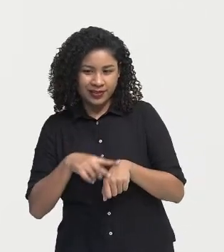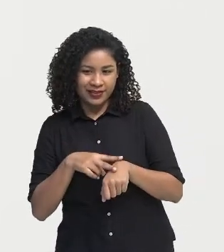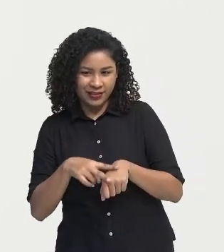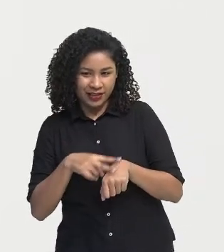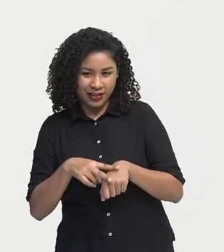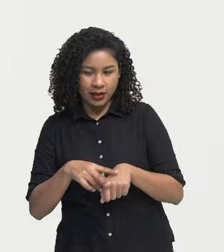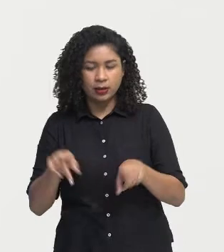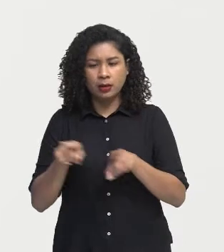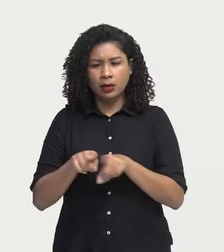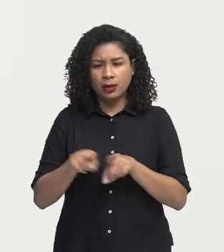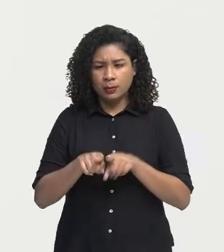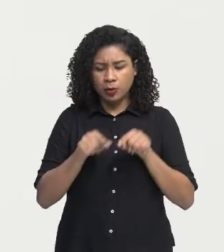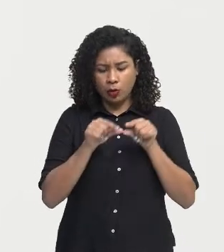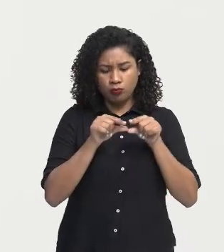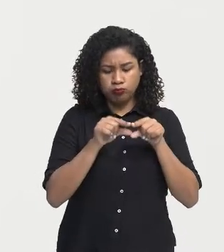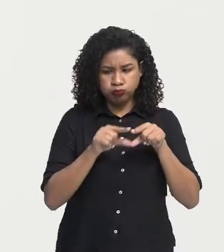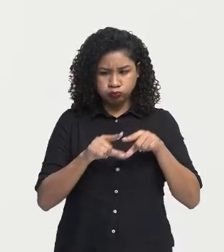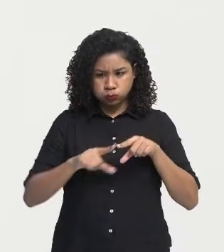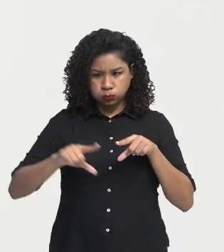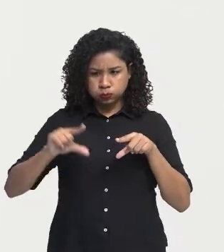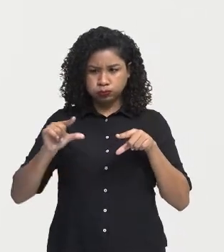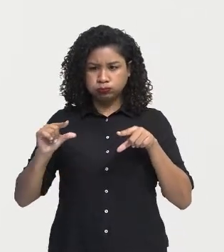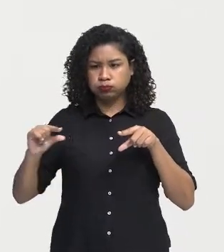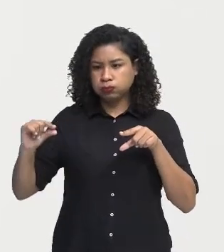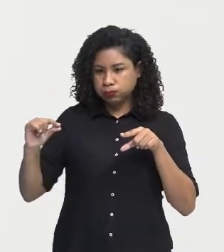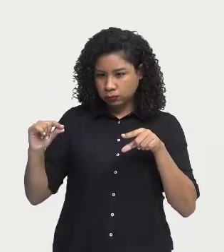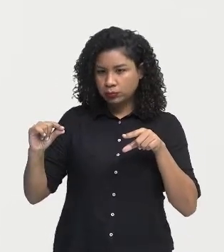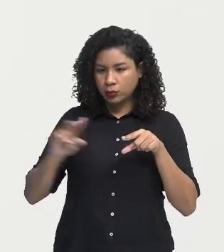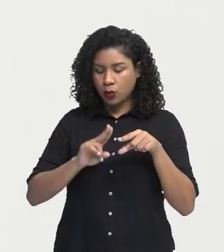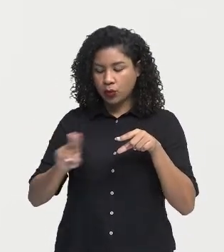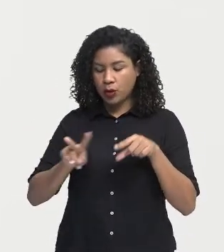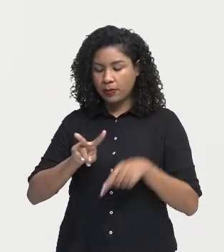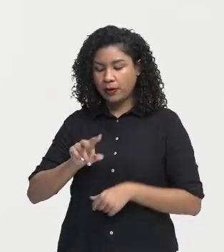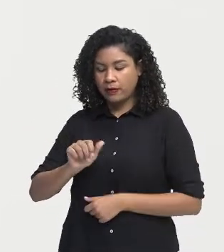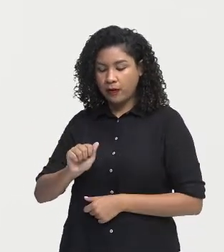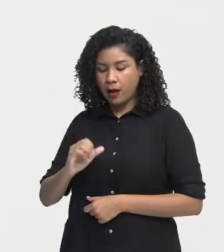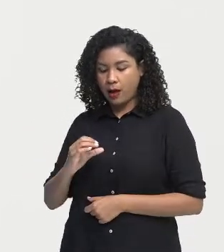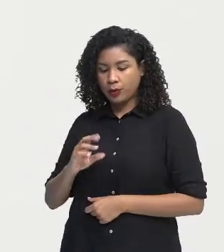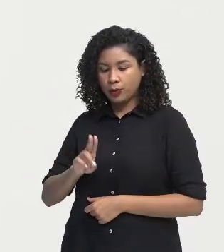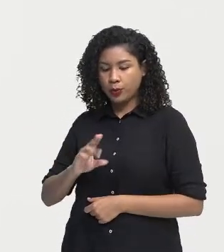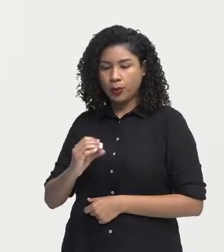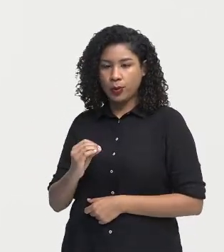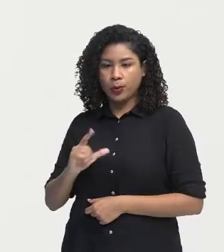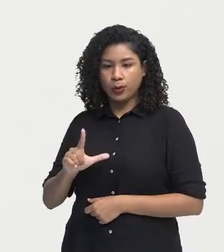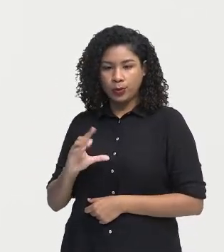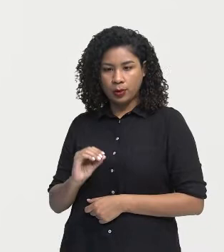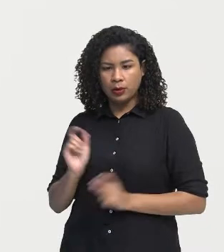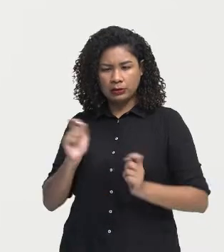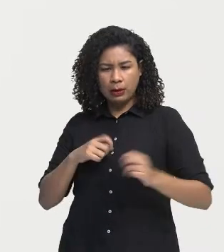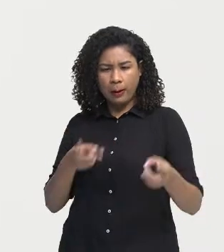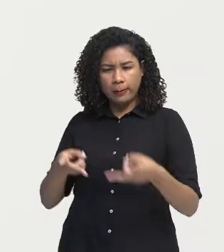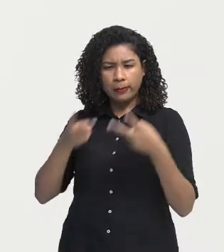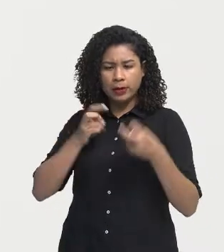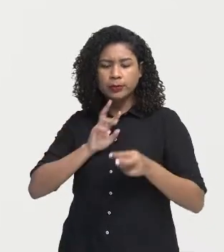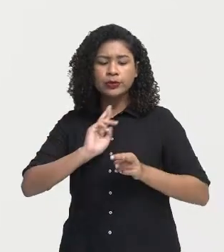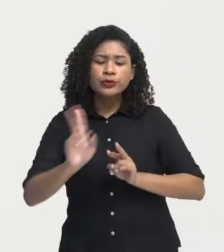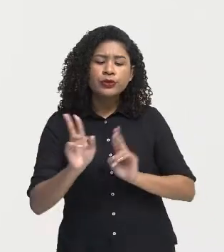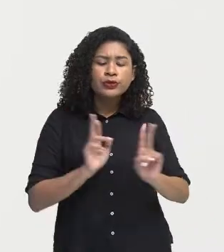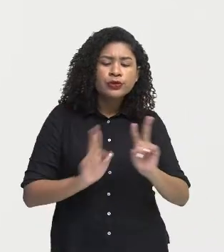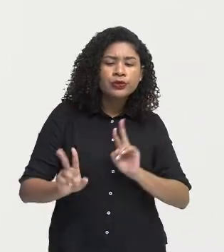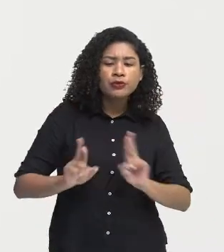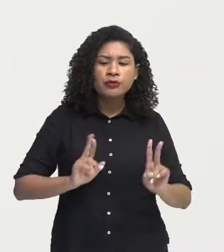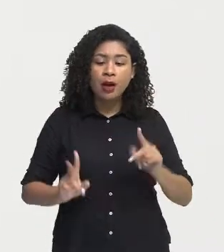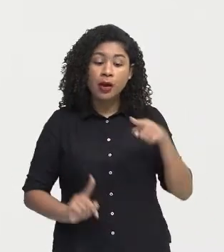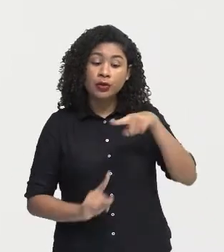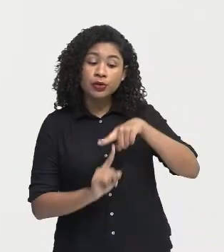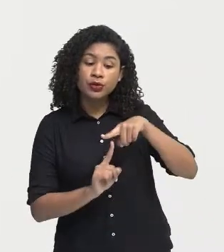parece uma bolsa, que é chamada de vacúolo, tá? Então, a gente consegue ali diferenciar esses tipos celulares de